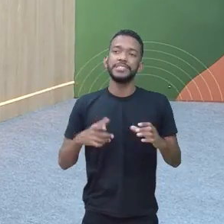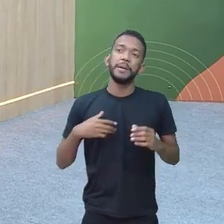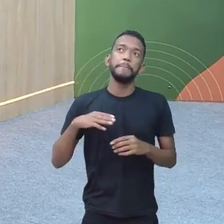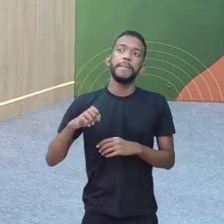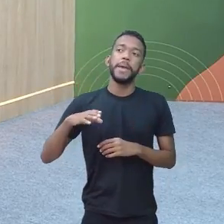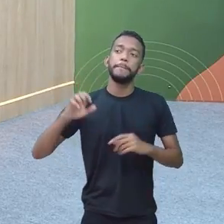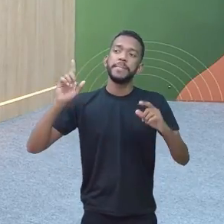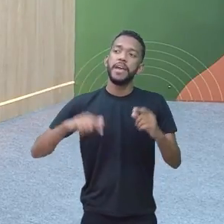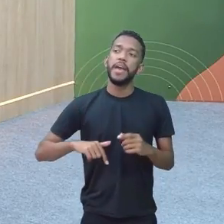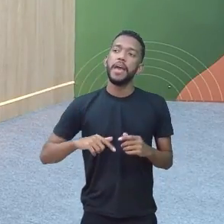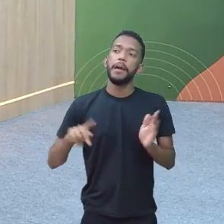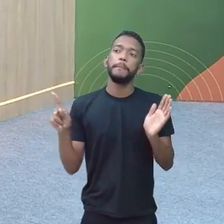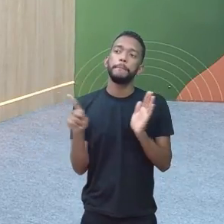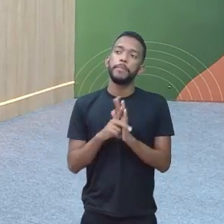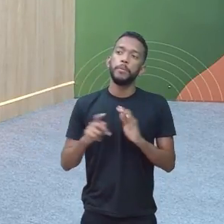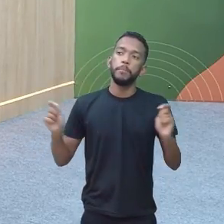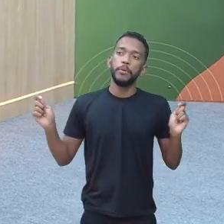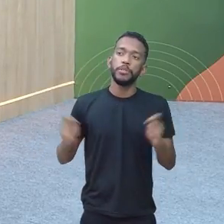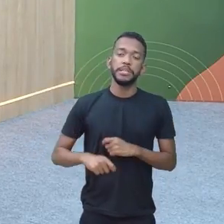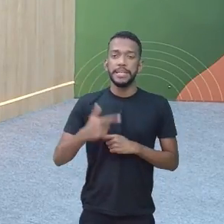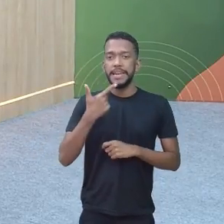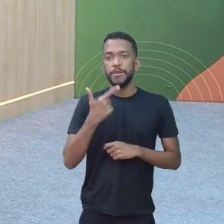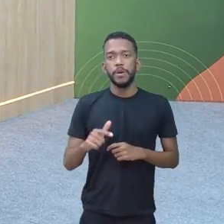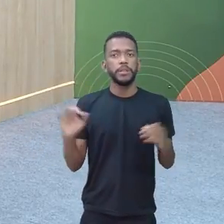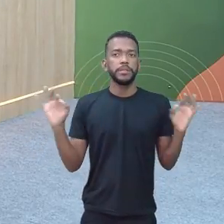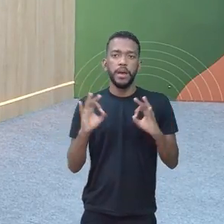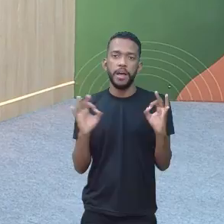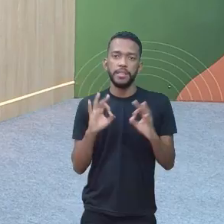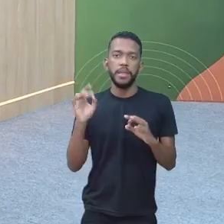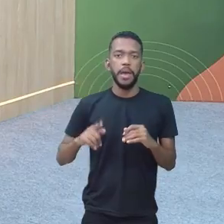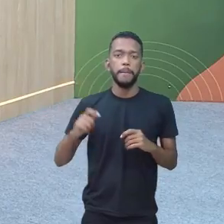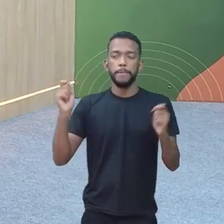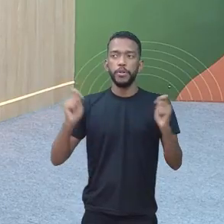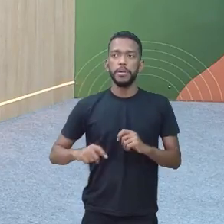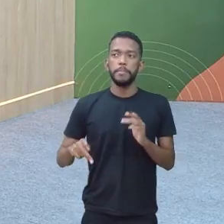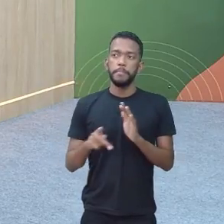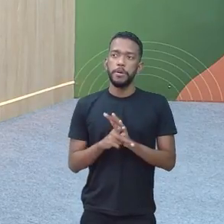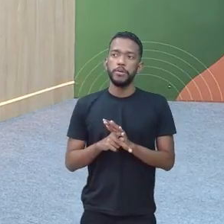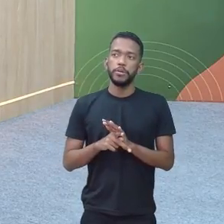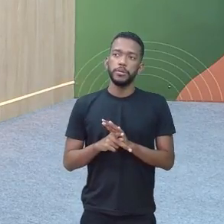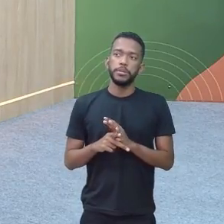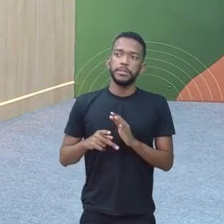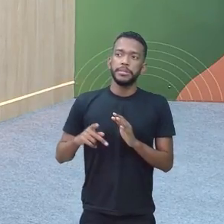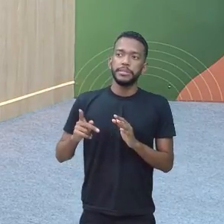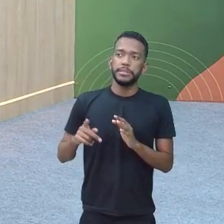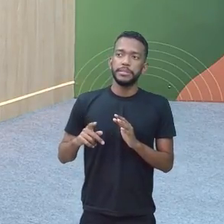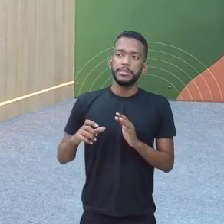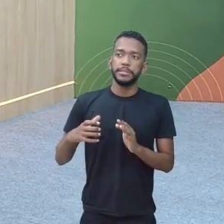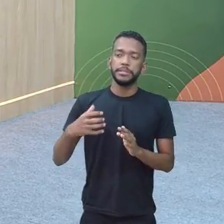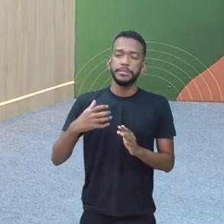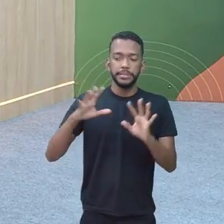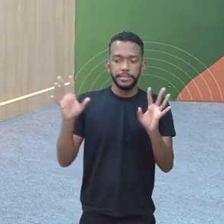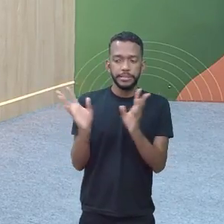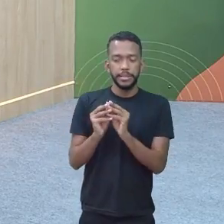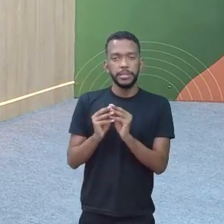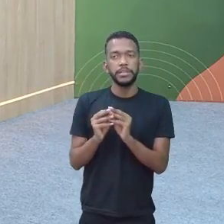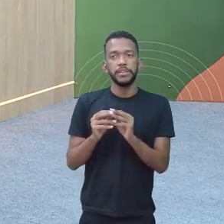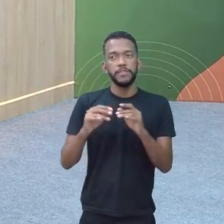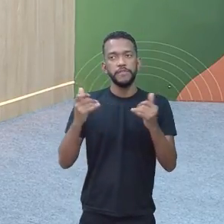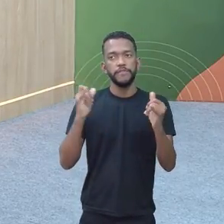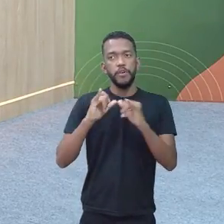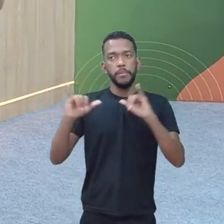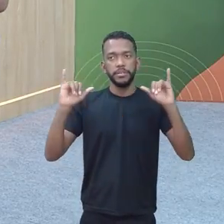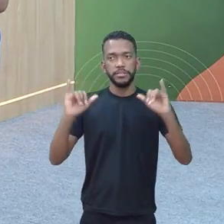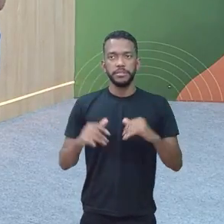meme, ele é a potência da linguagem, embora ele seja a potência da potência sintetizada da informação.